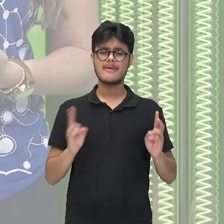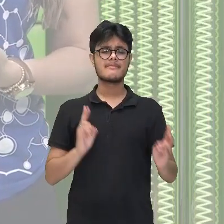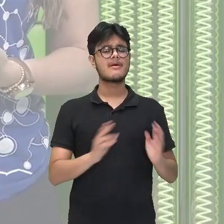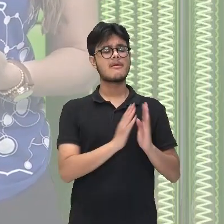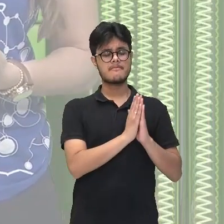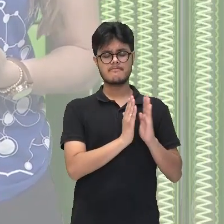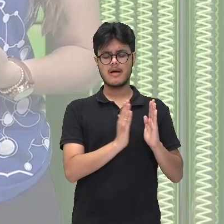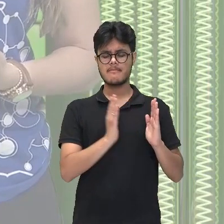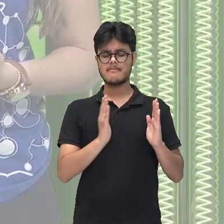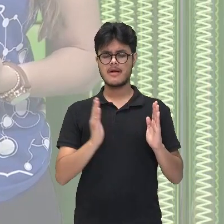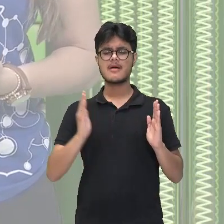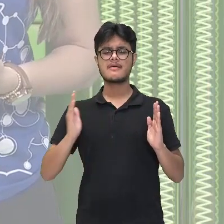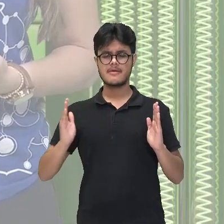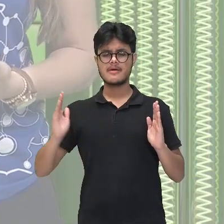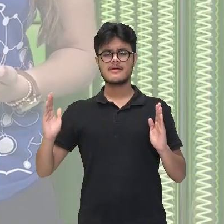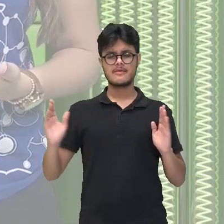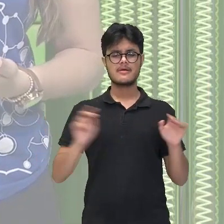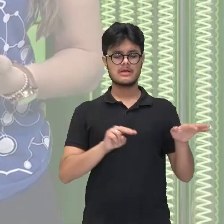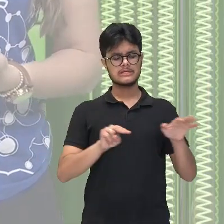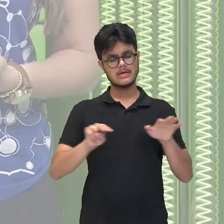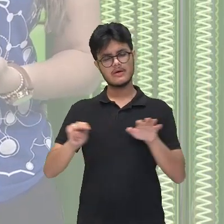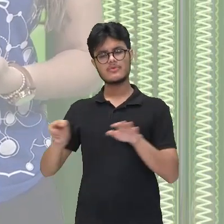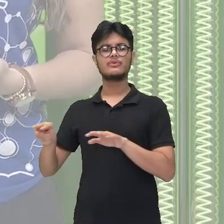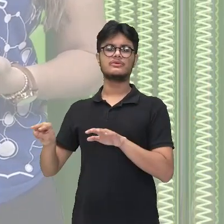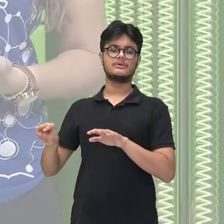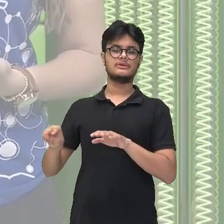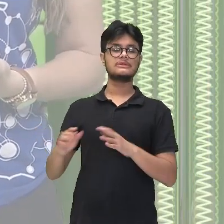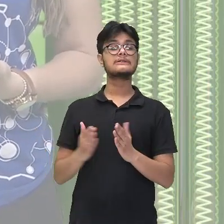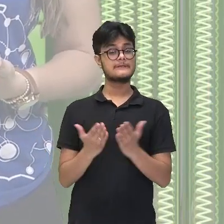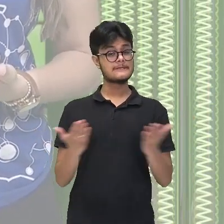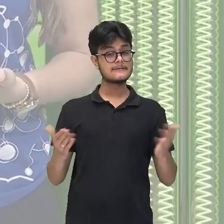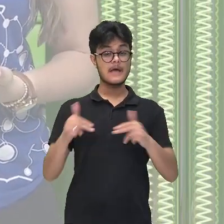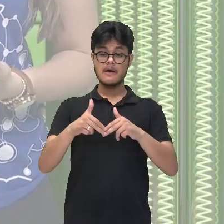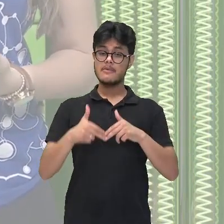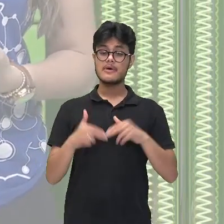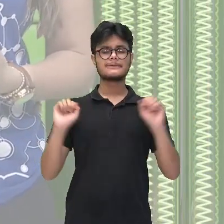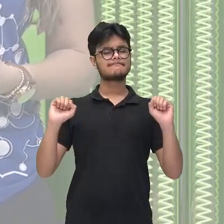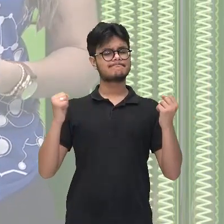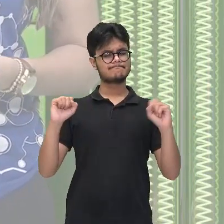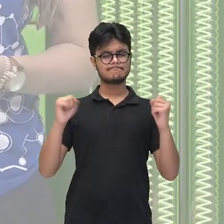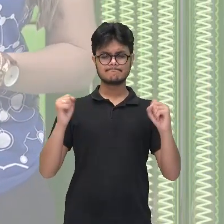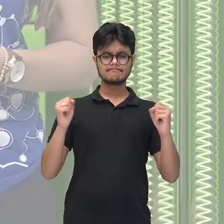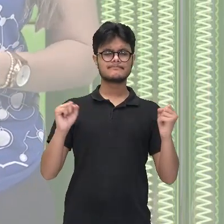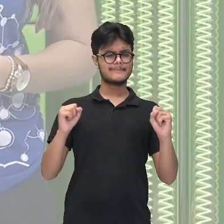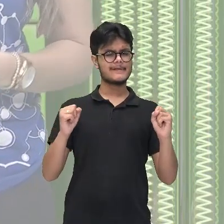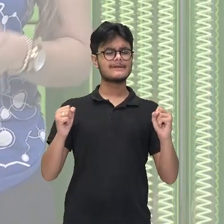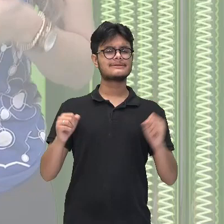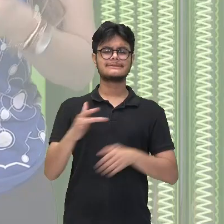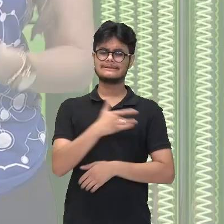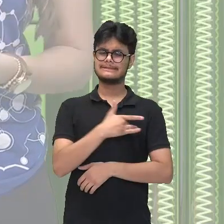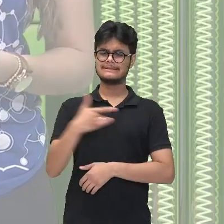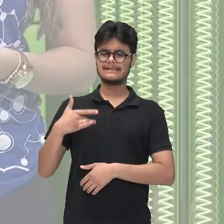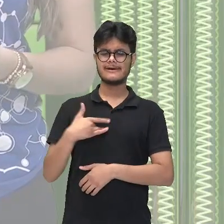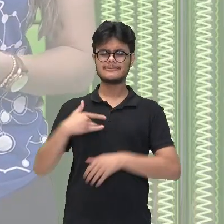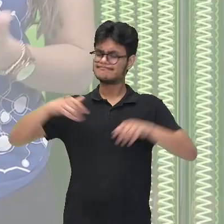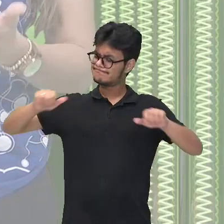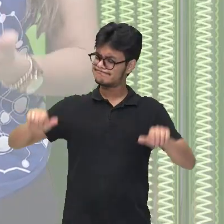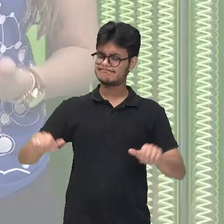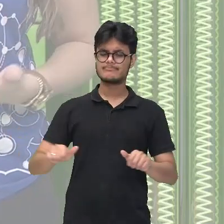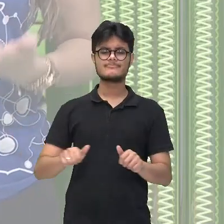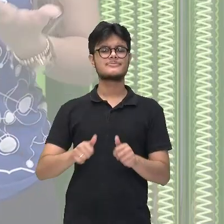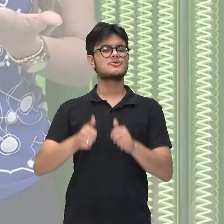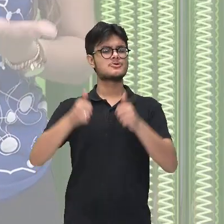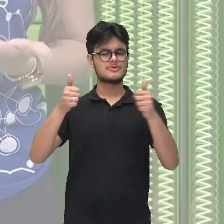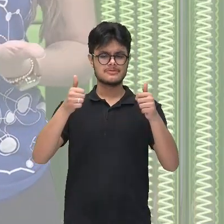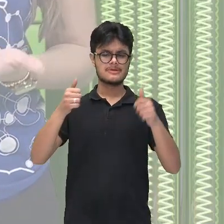sua rotina, certo? Então, praticar esportes ou atividades físicas é muito importante para